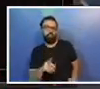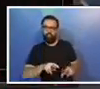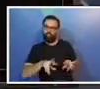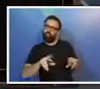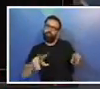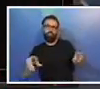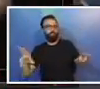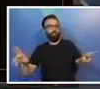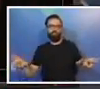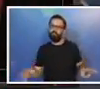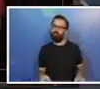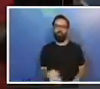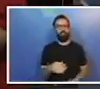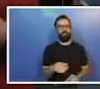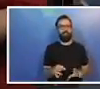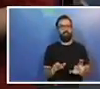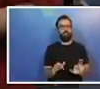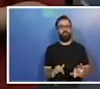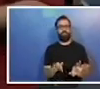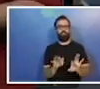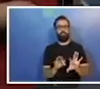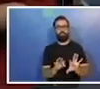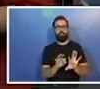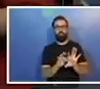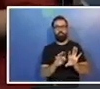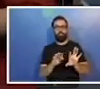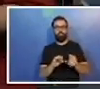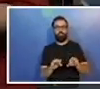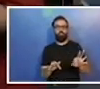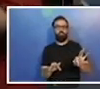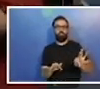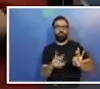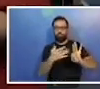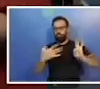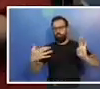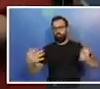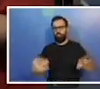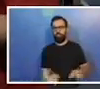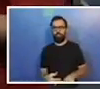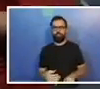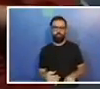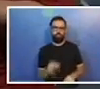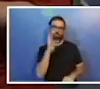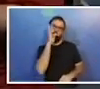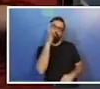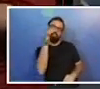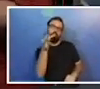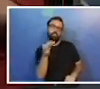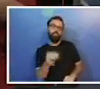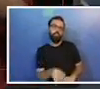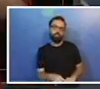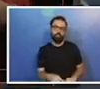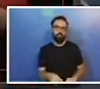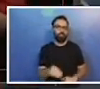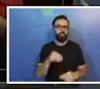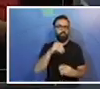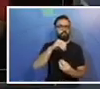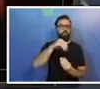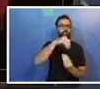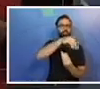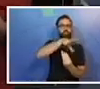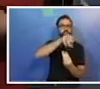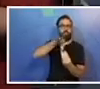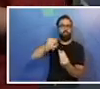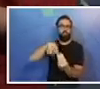muitas coisas, de frutos, insetos, néctar de plantas, flores, sementes, fungos. Ele também se